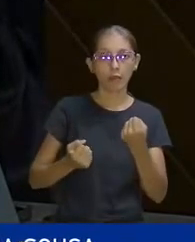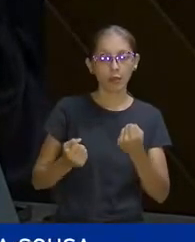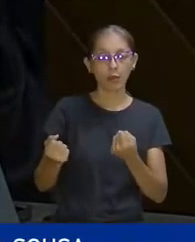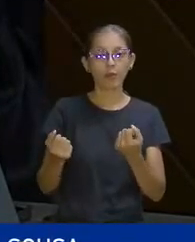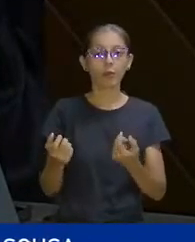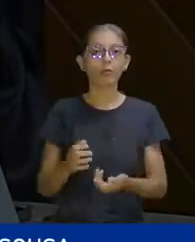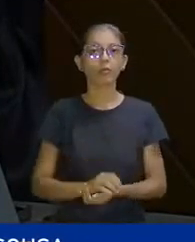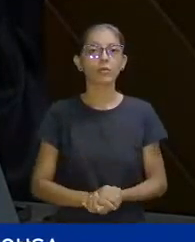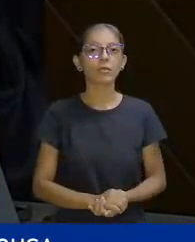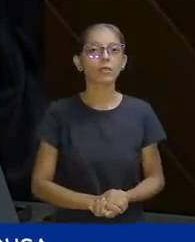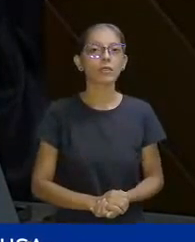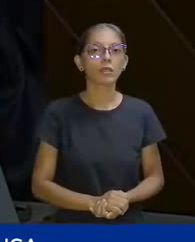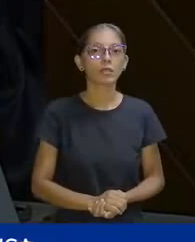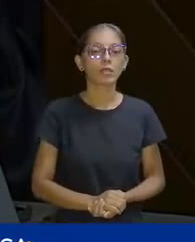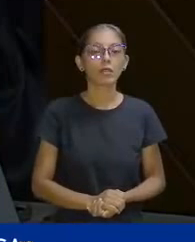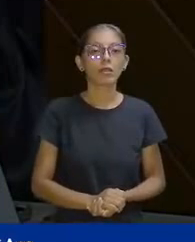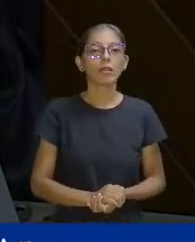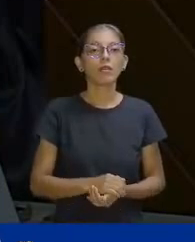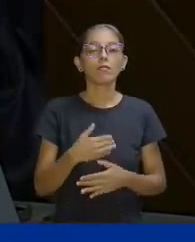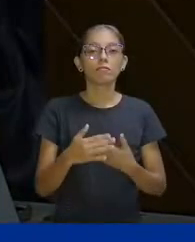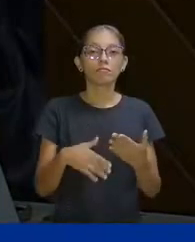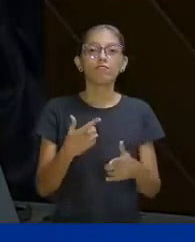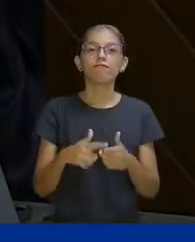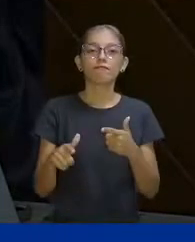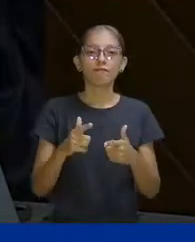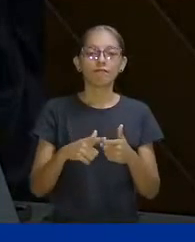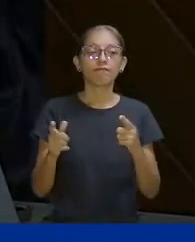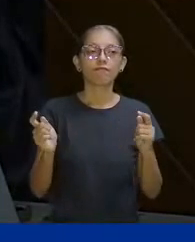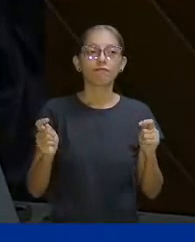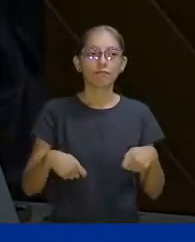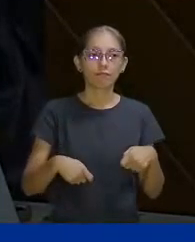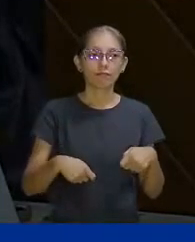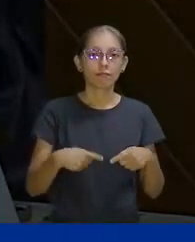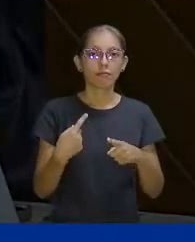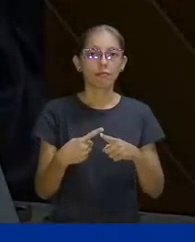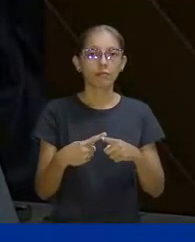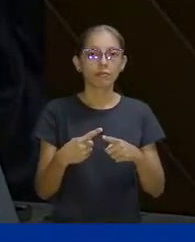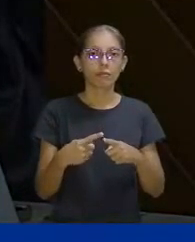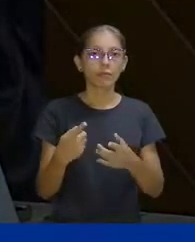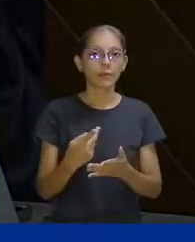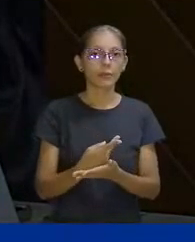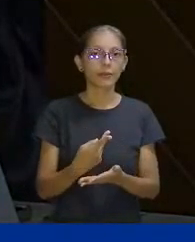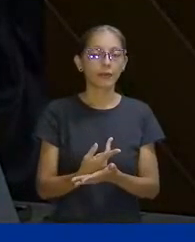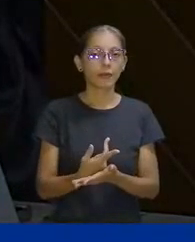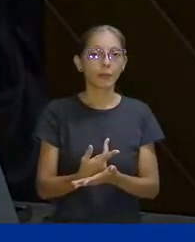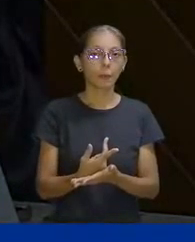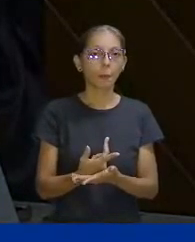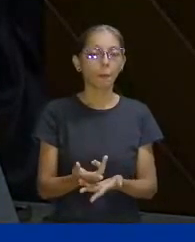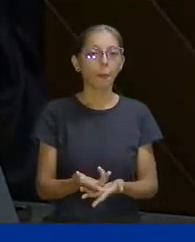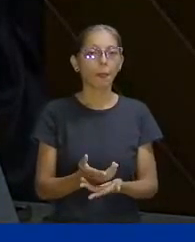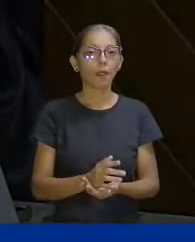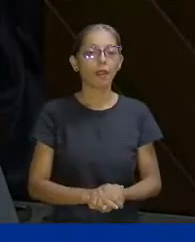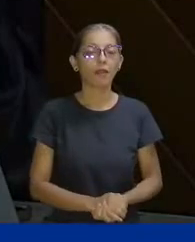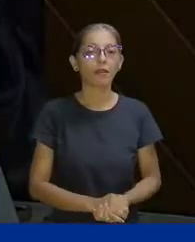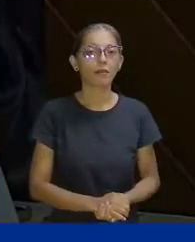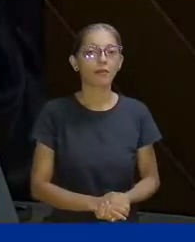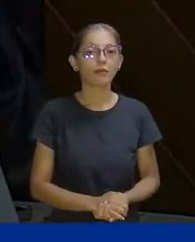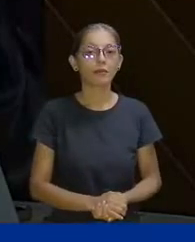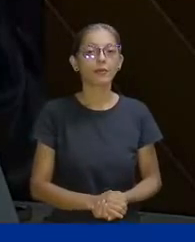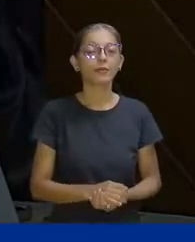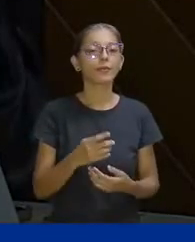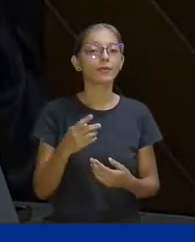respectivos, portanto, comprometida a regularidade do ajuste. Essa jurisprudência decorre do